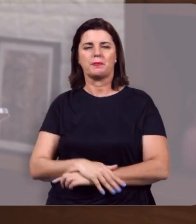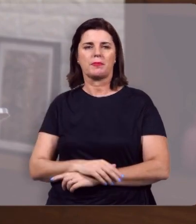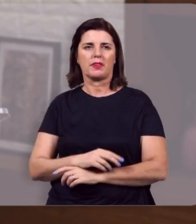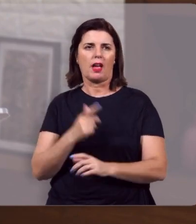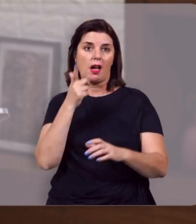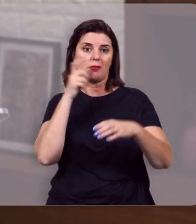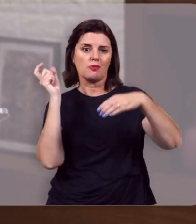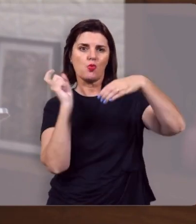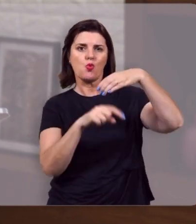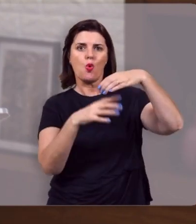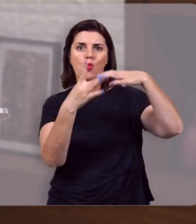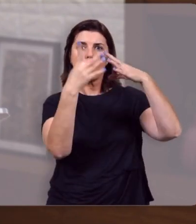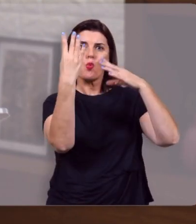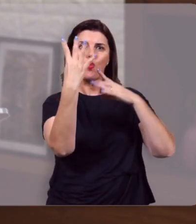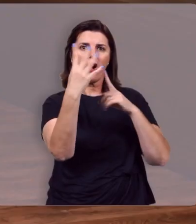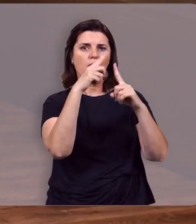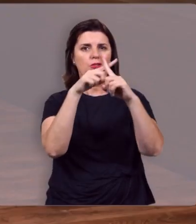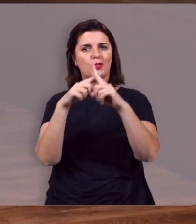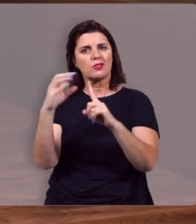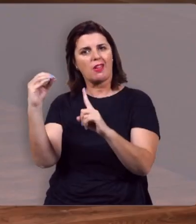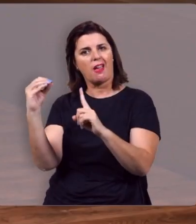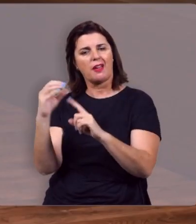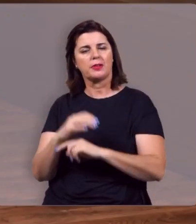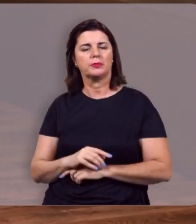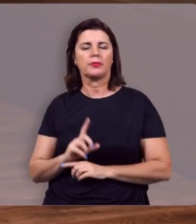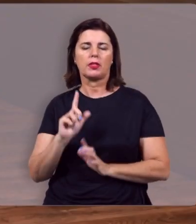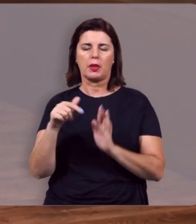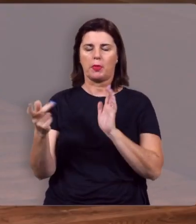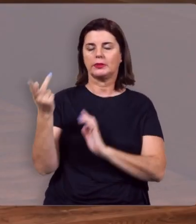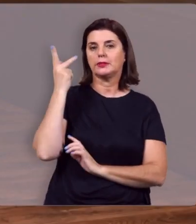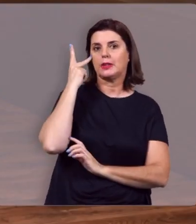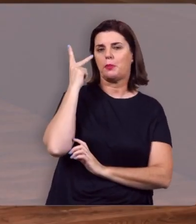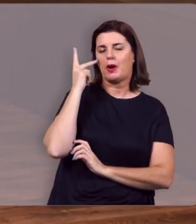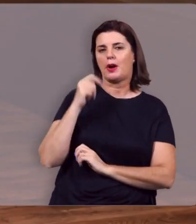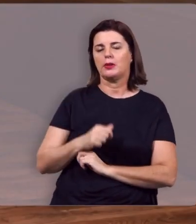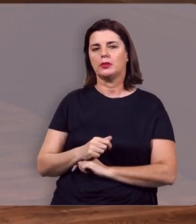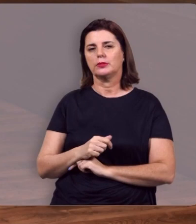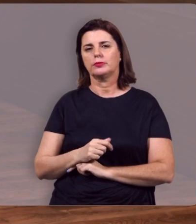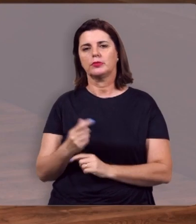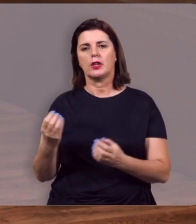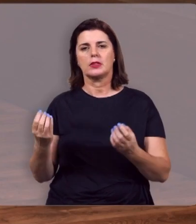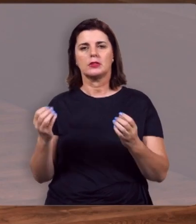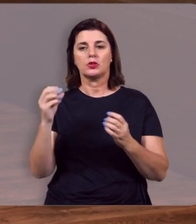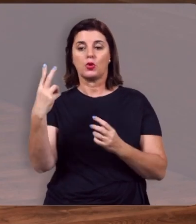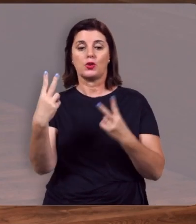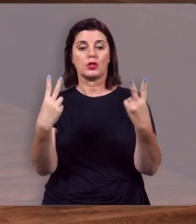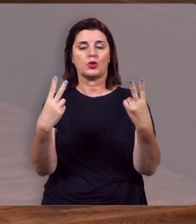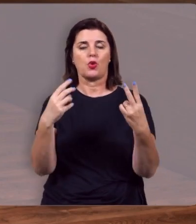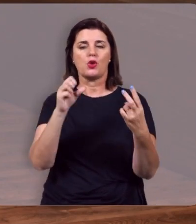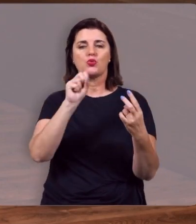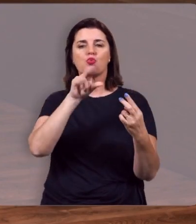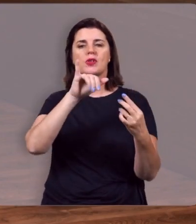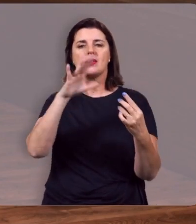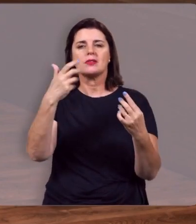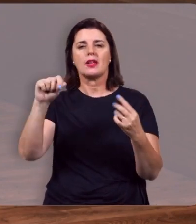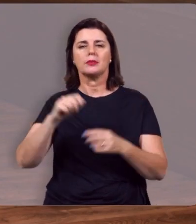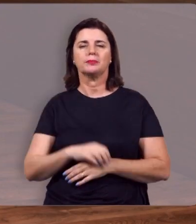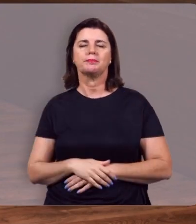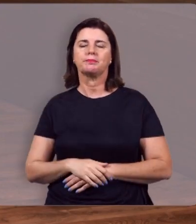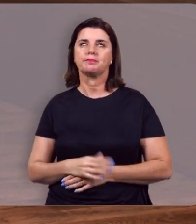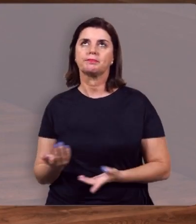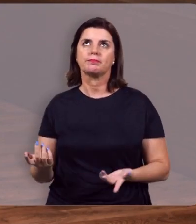goleia o México por 4-0. Depois vem para São Paulo e empata com a Suíça por